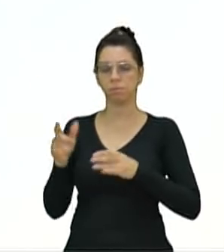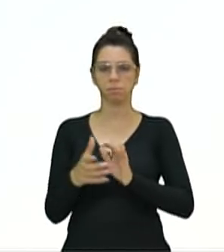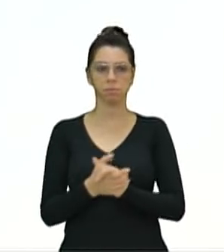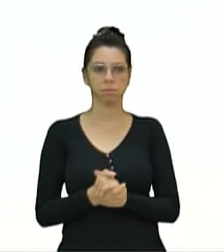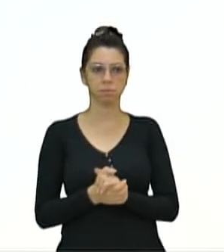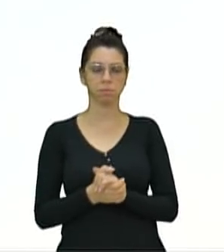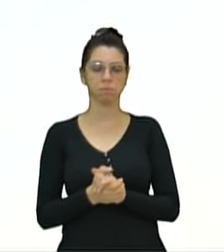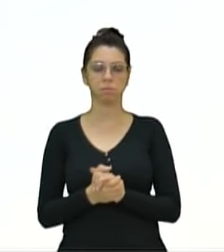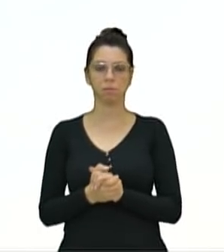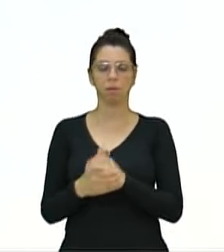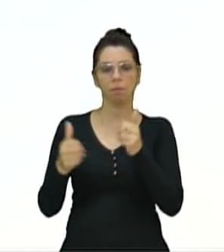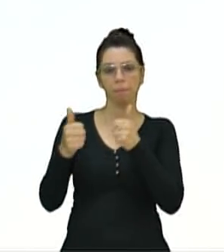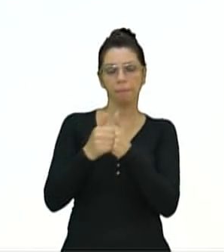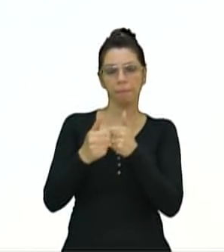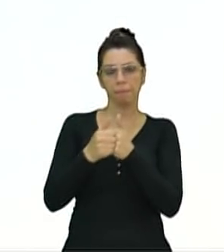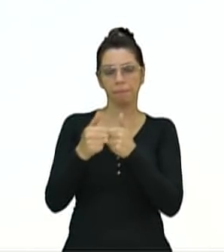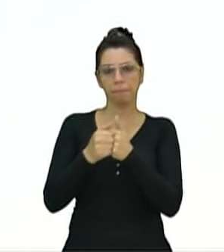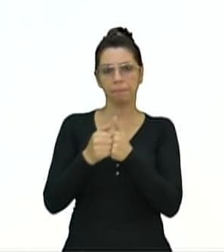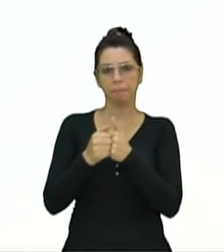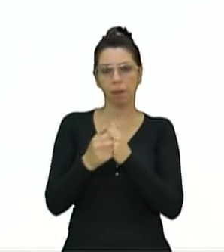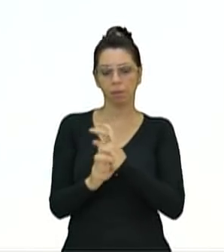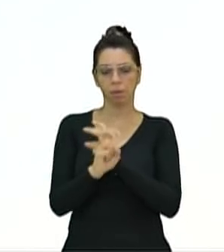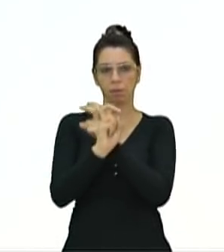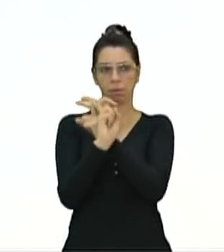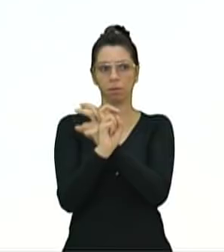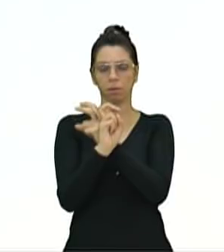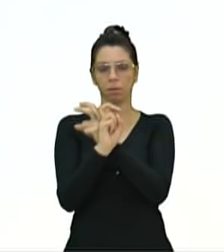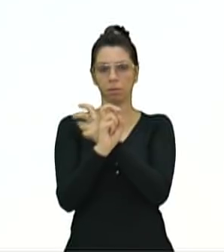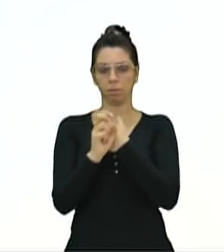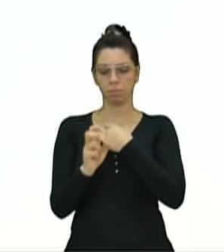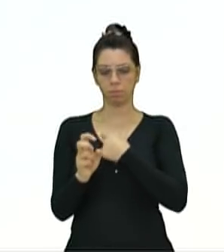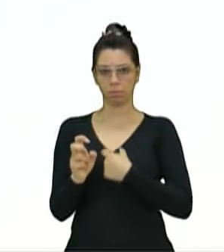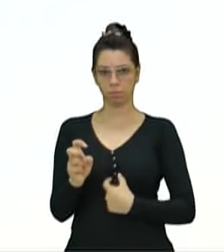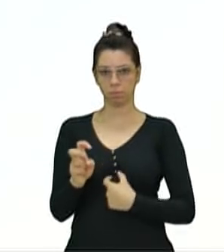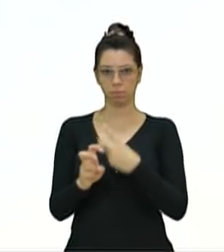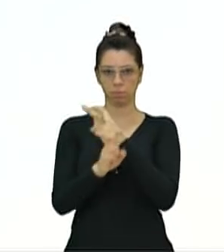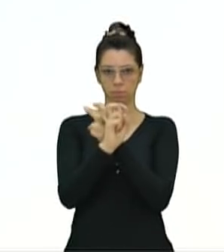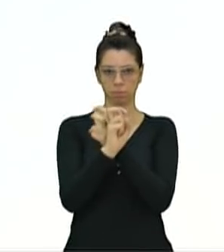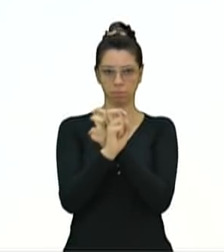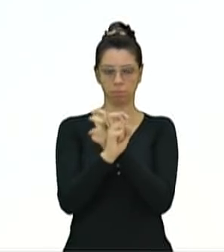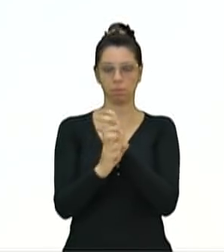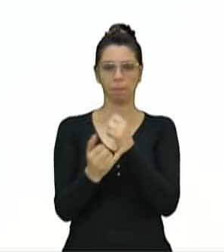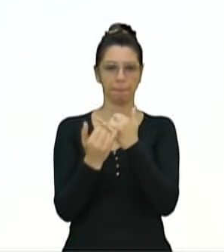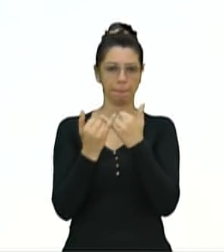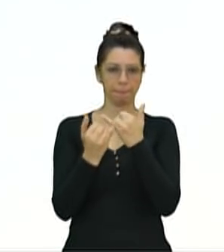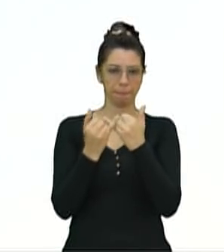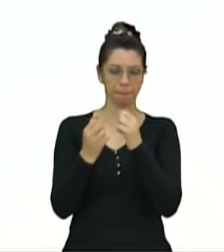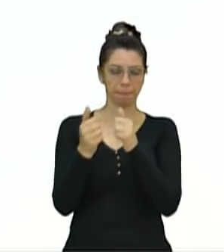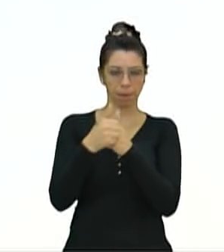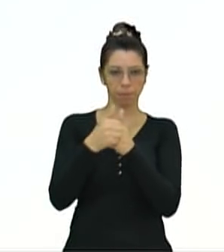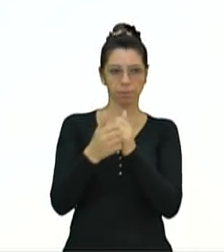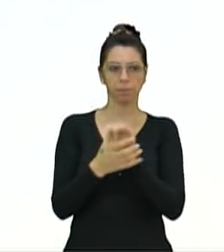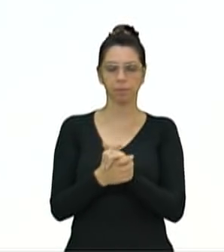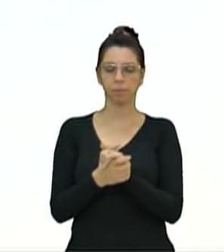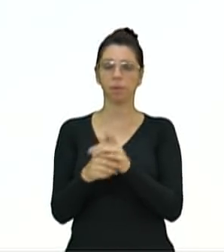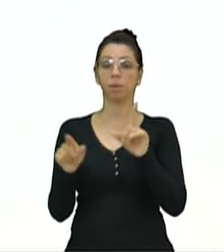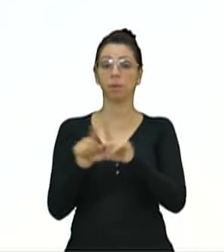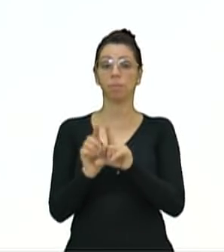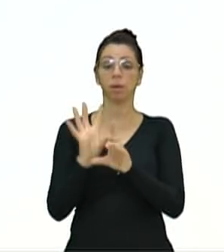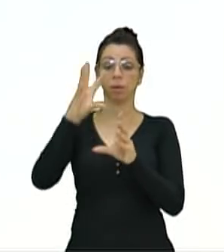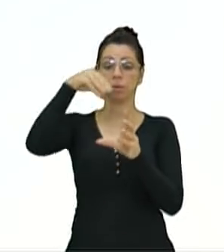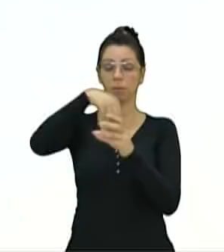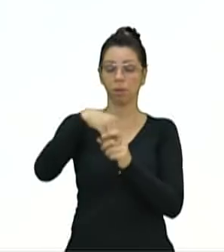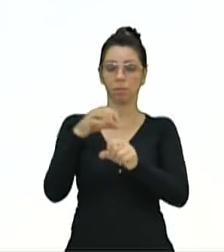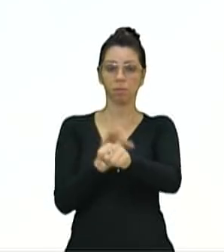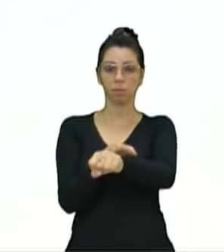próximo ali ao osso que a gente tem aqui, né? O chamado externo. E ele concentra também glóbulos brancos, tá?